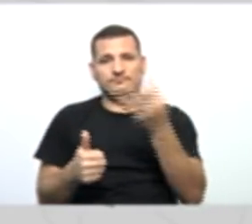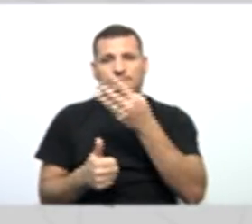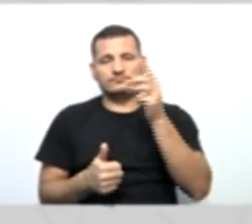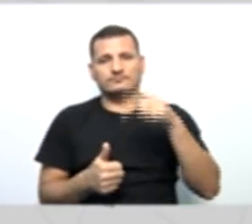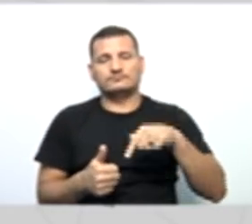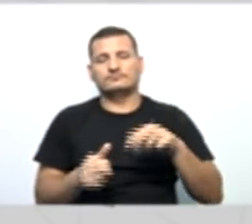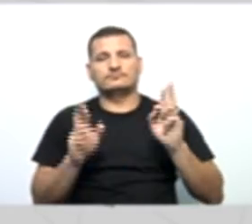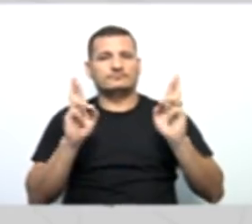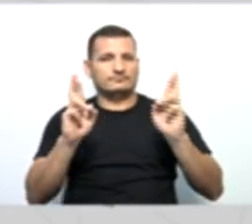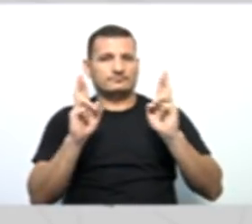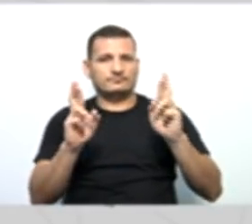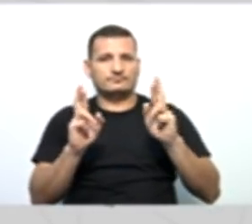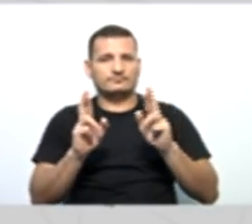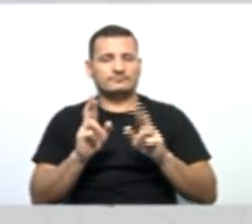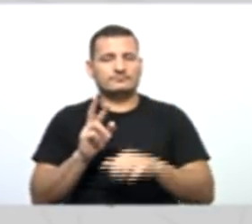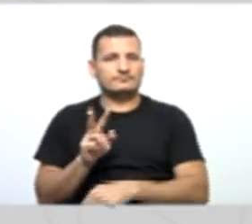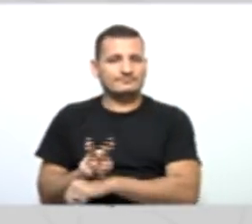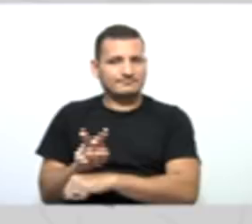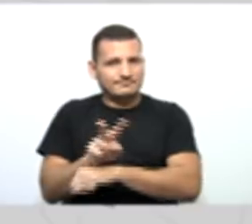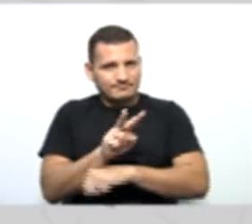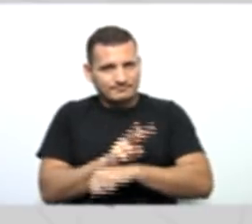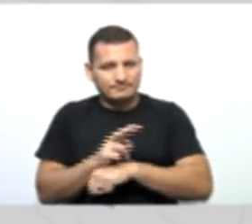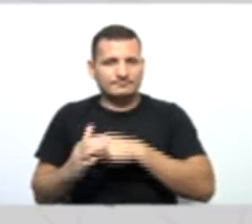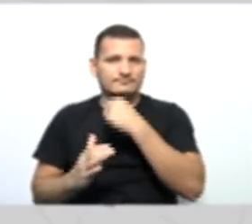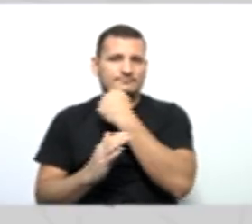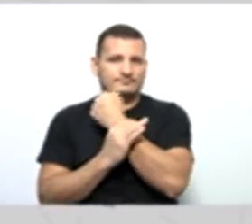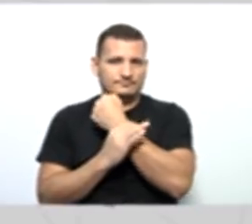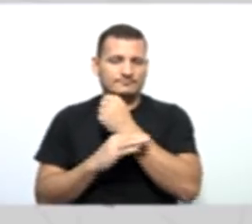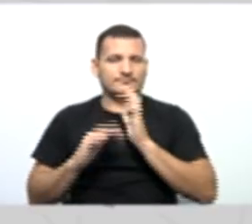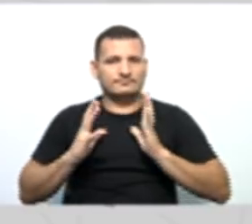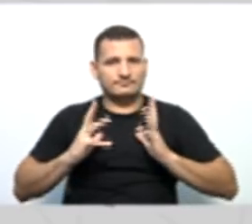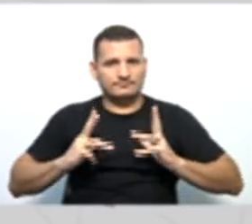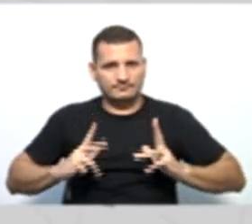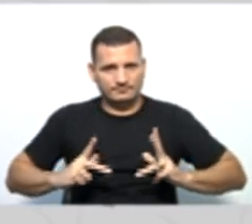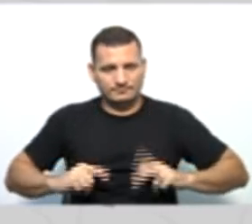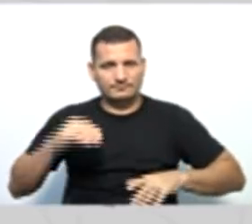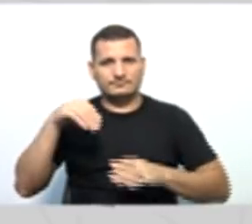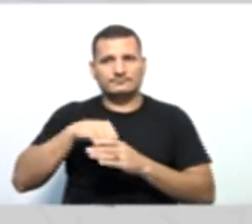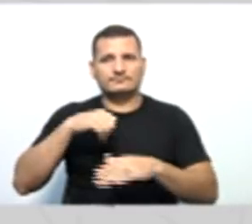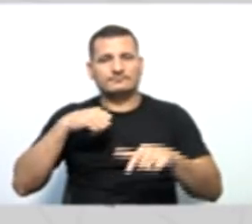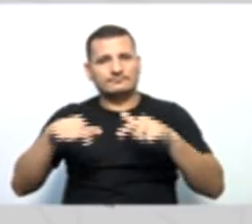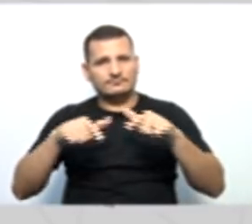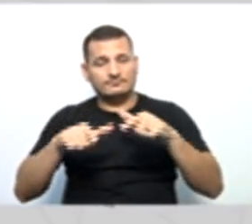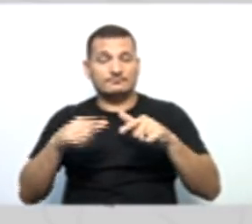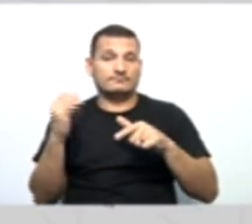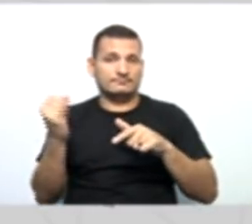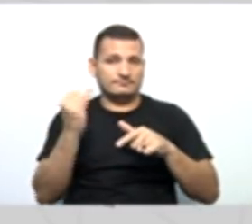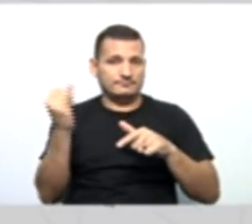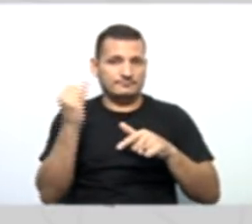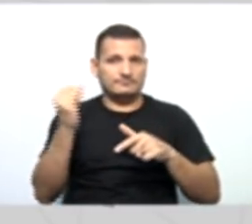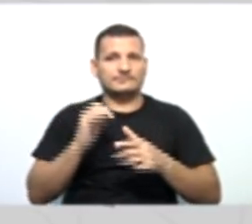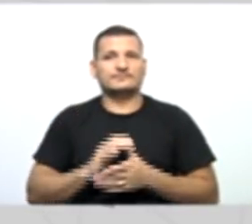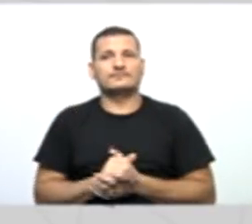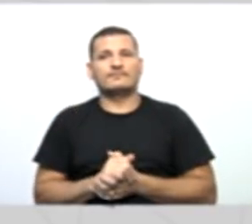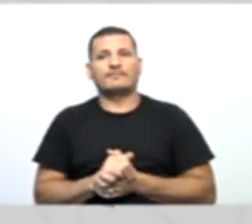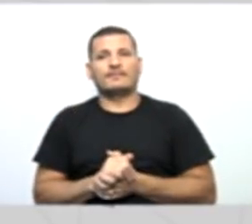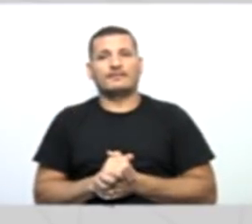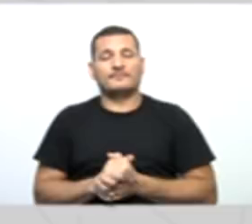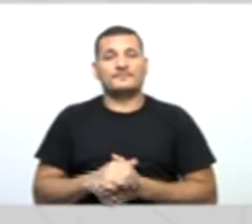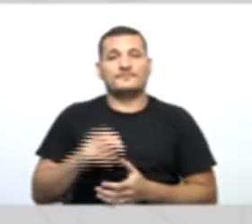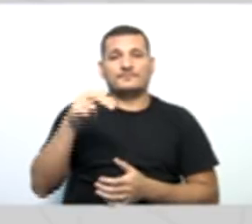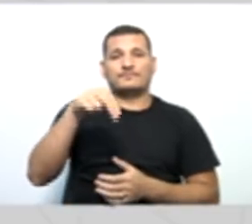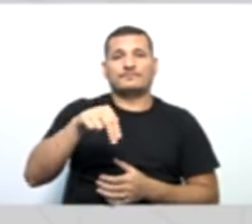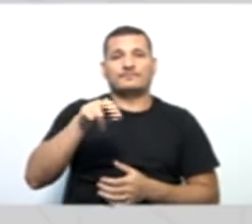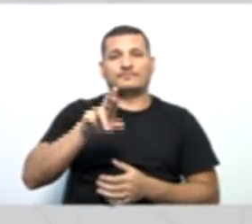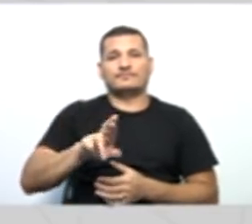responsáveis pela segurança e higiene no trabalho, ok? Muito importante isso, hein? A